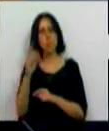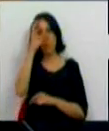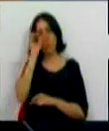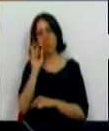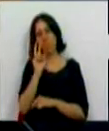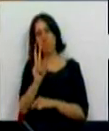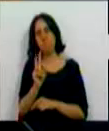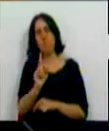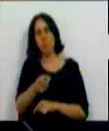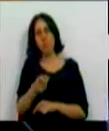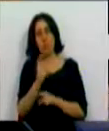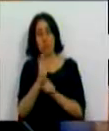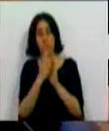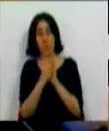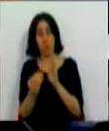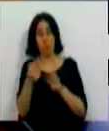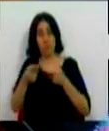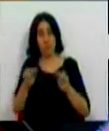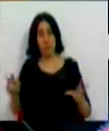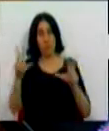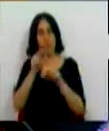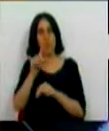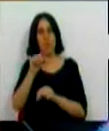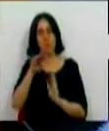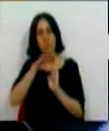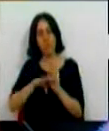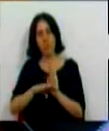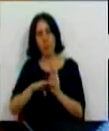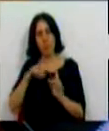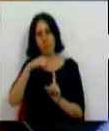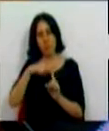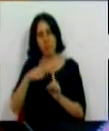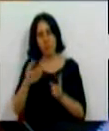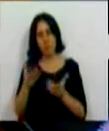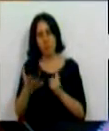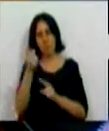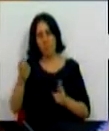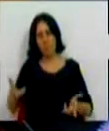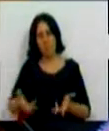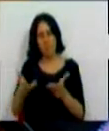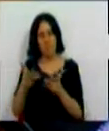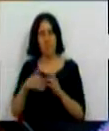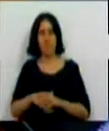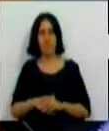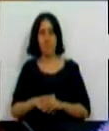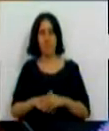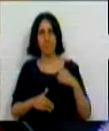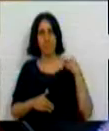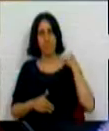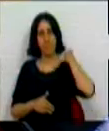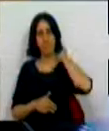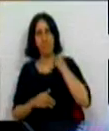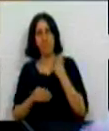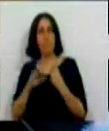novo modelo de avaliação e do Programa de Promoção e do Sucesso Escolar? Por último, o